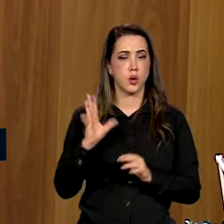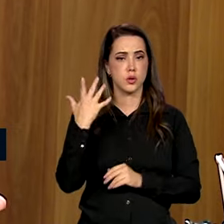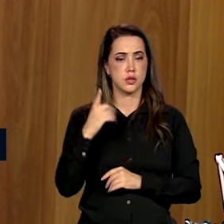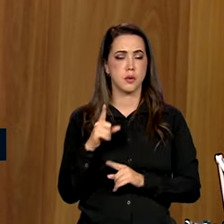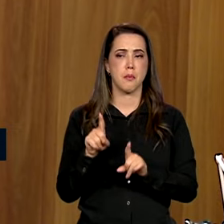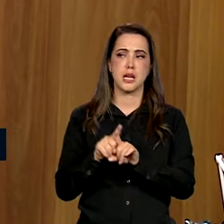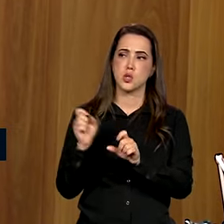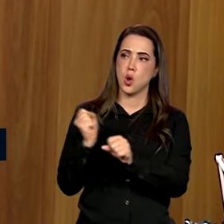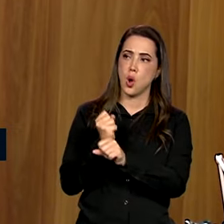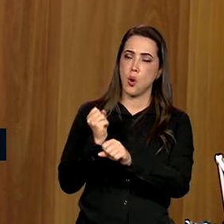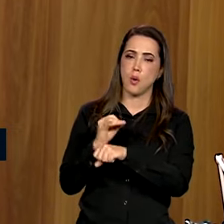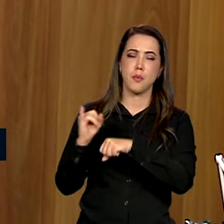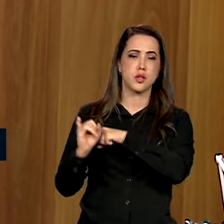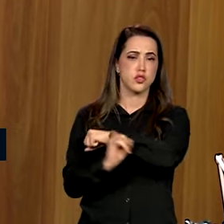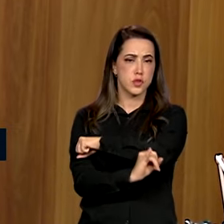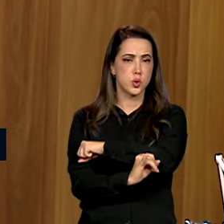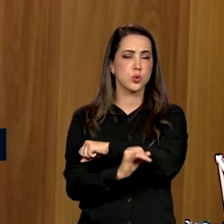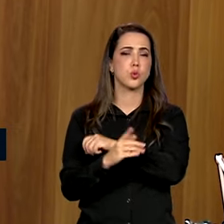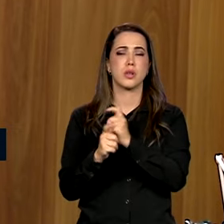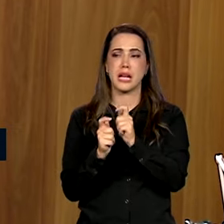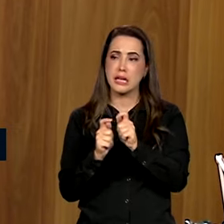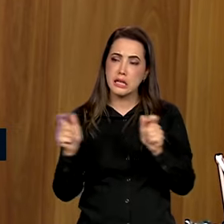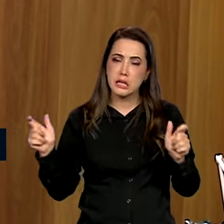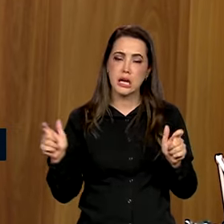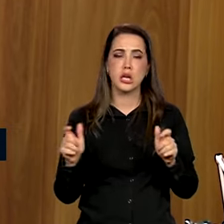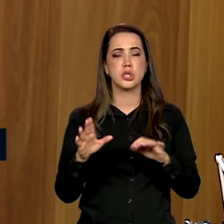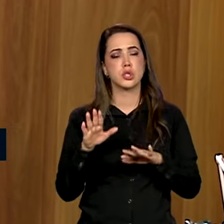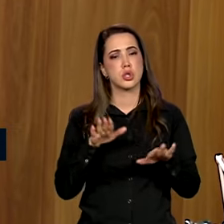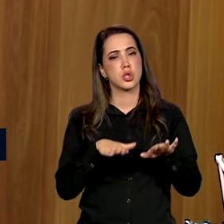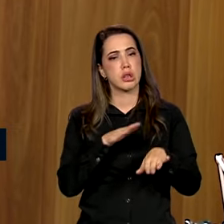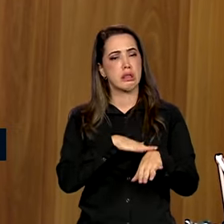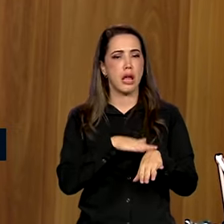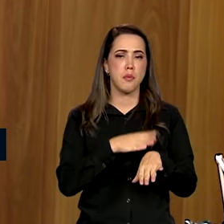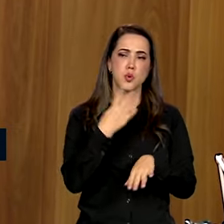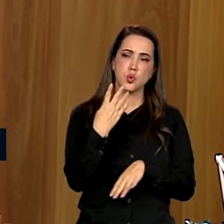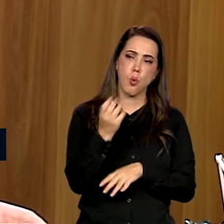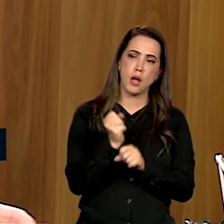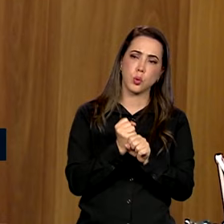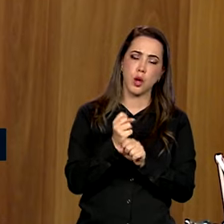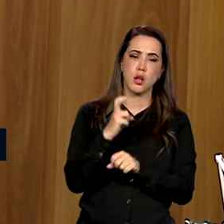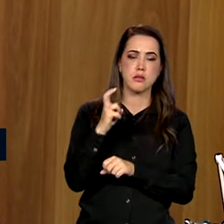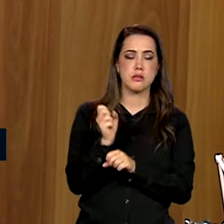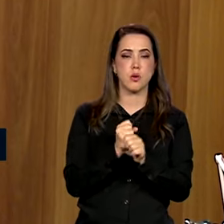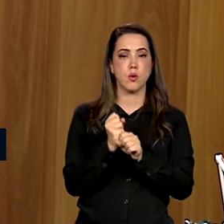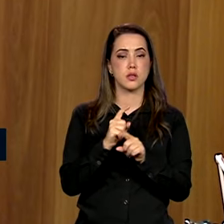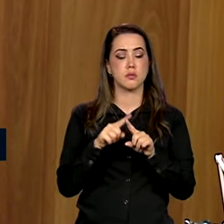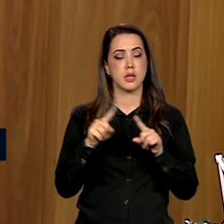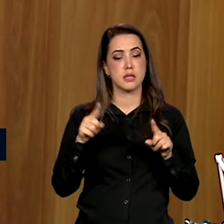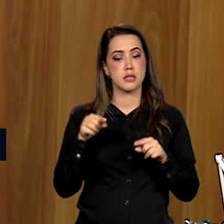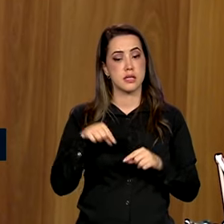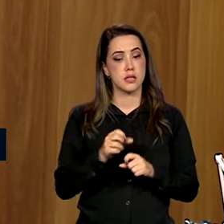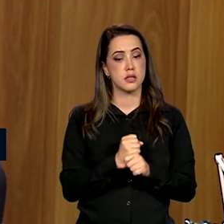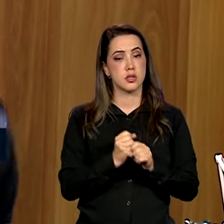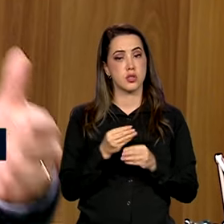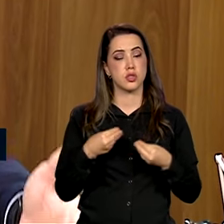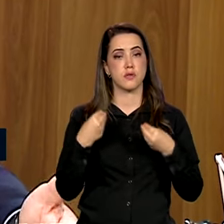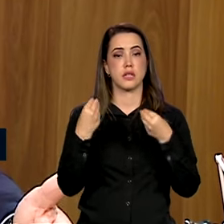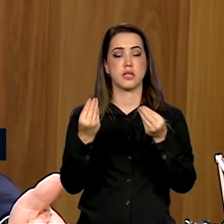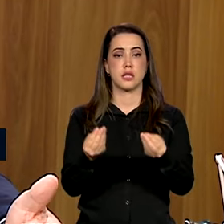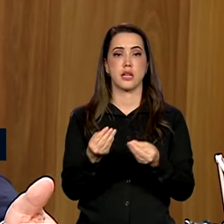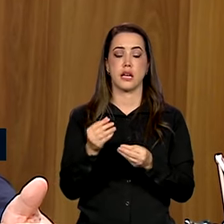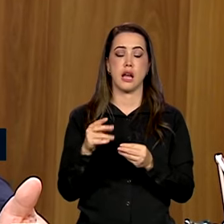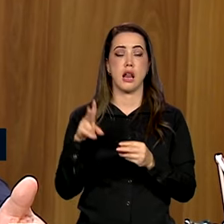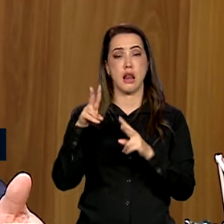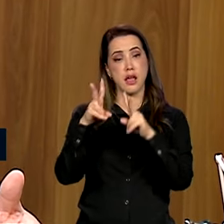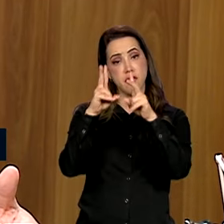obras de infraestruturas são obras grandes obras com cronogramas de 4 5 anos mas ao longo desse ano nós teremos assim a entrega do Contorno de